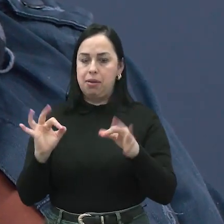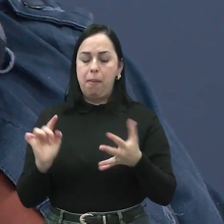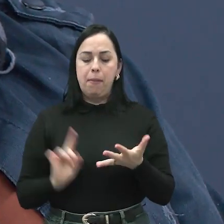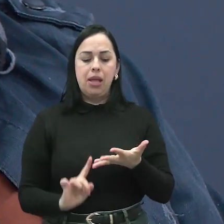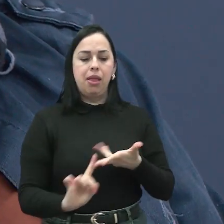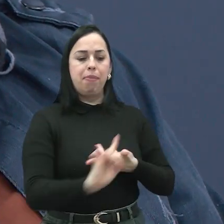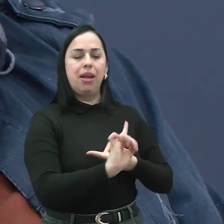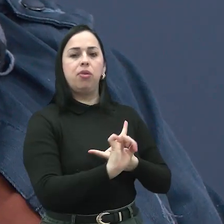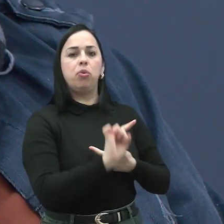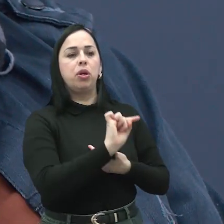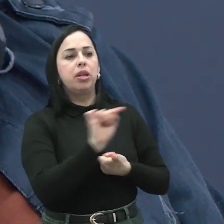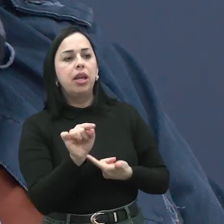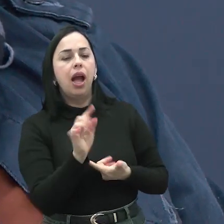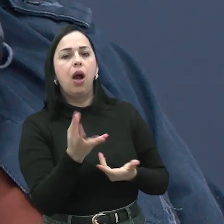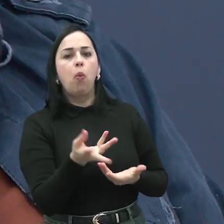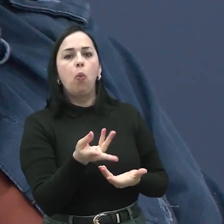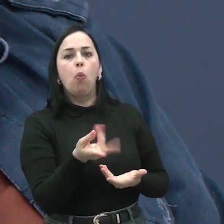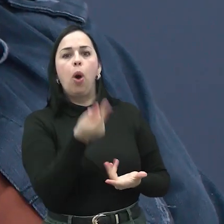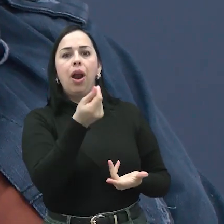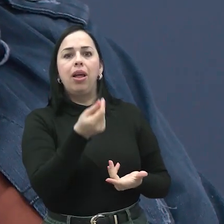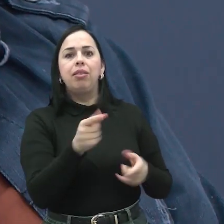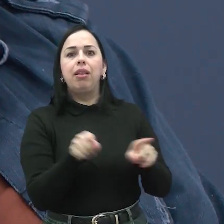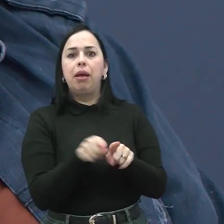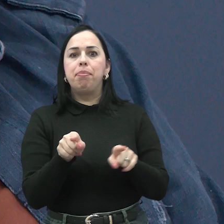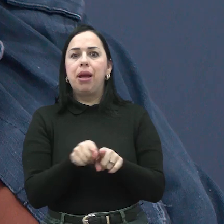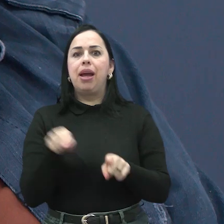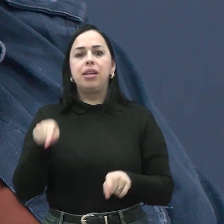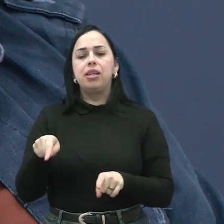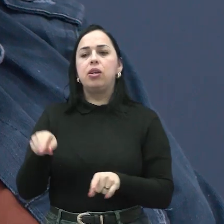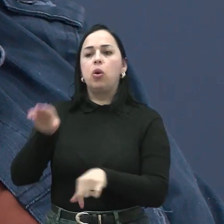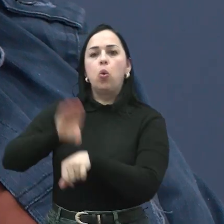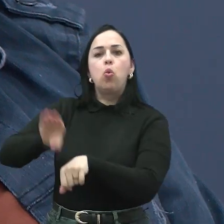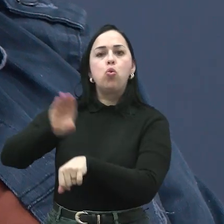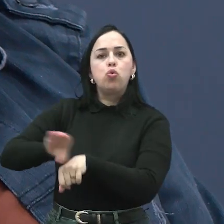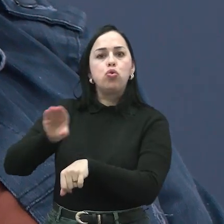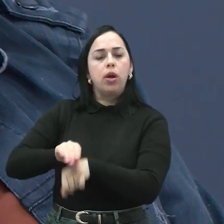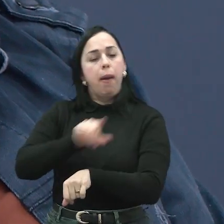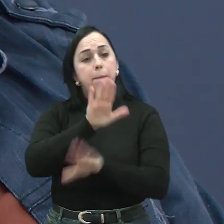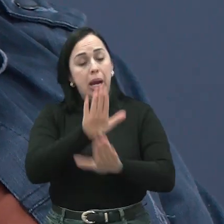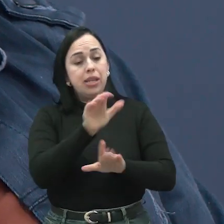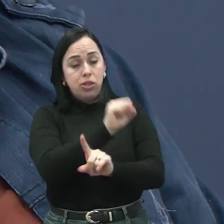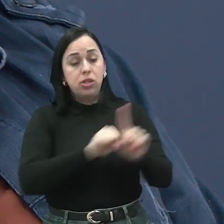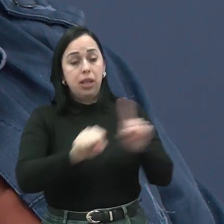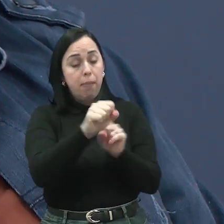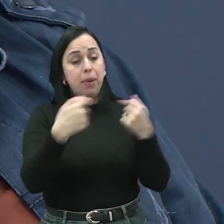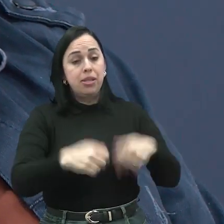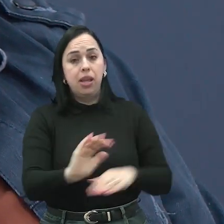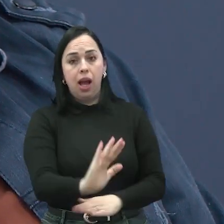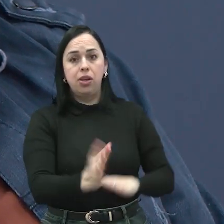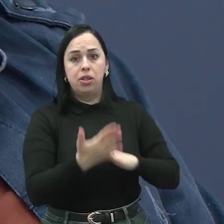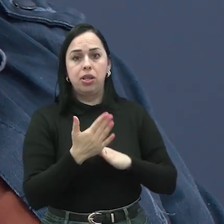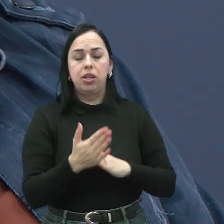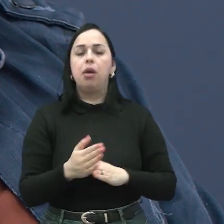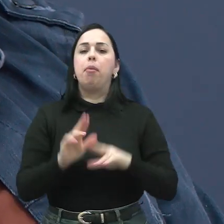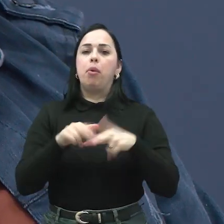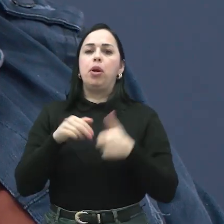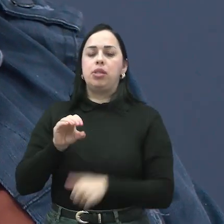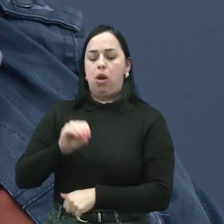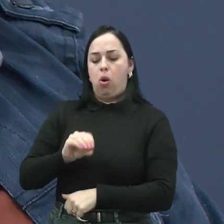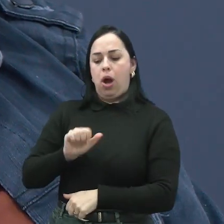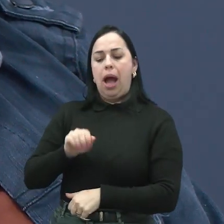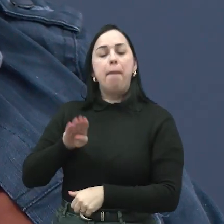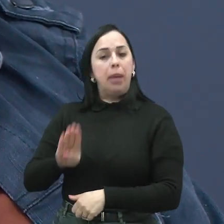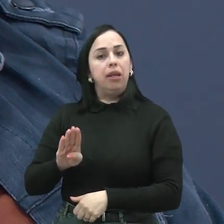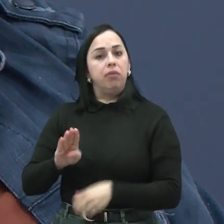para a qualificação das pessoas, e isso tudo só acontece com a sociedade participando, né? E a OAB